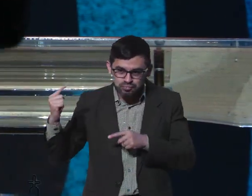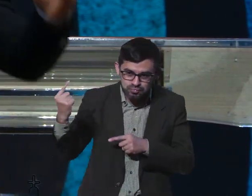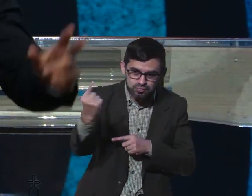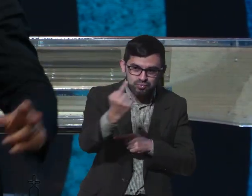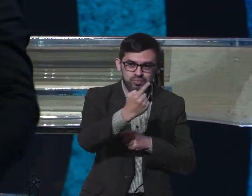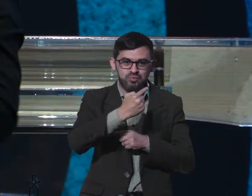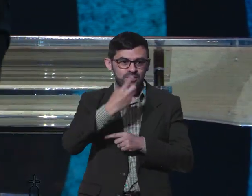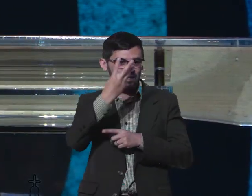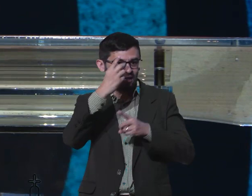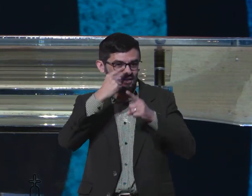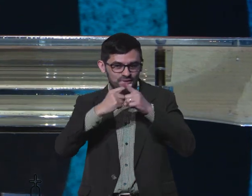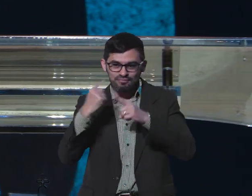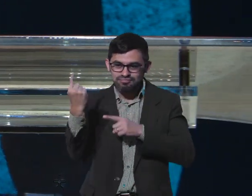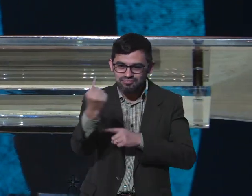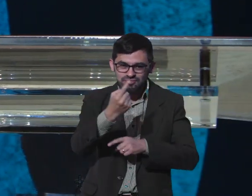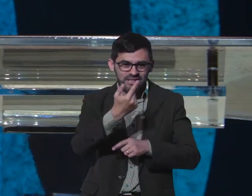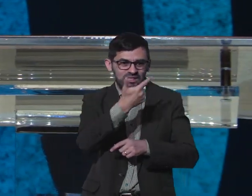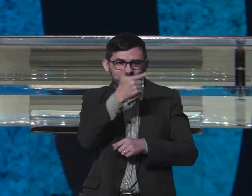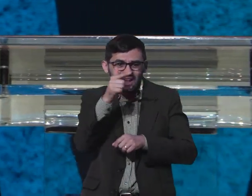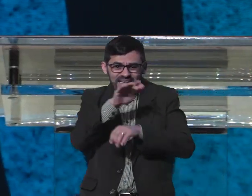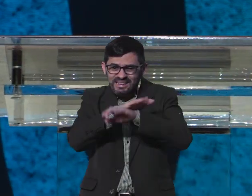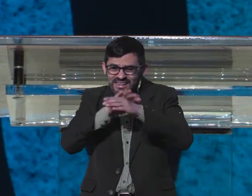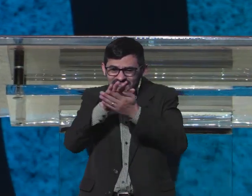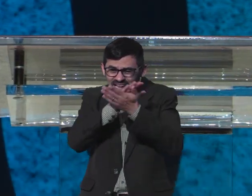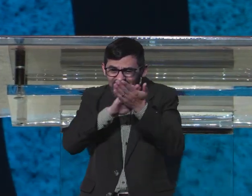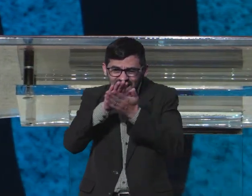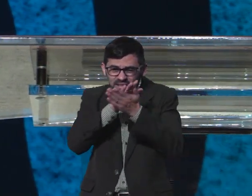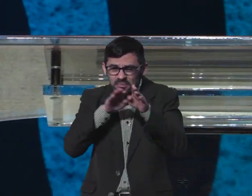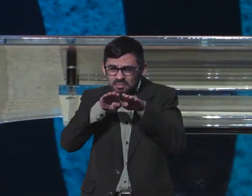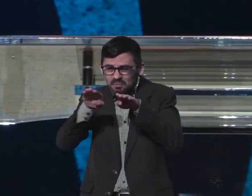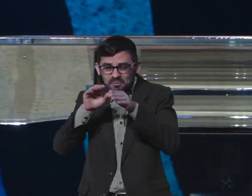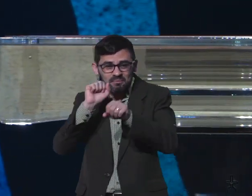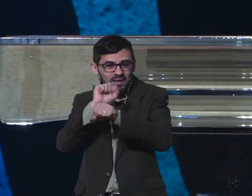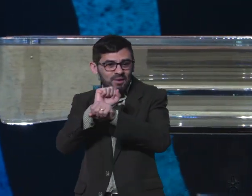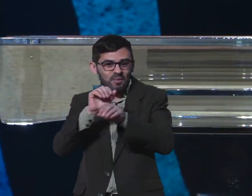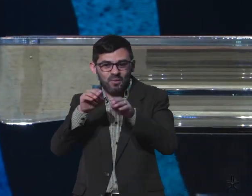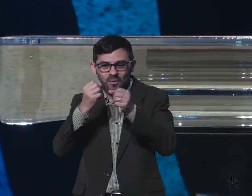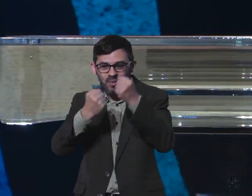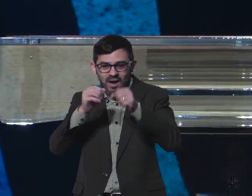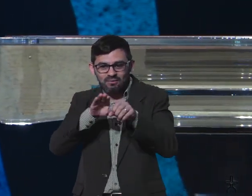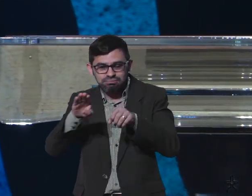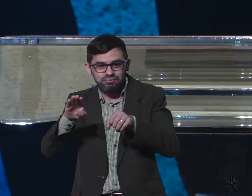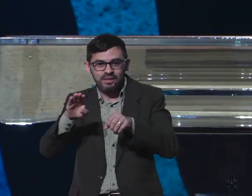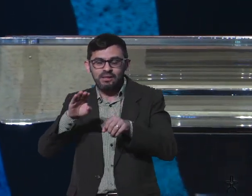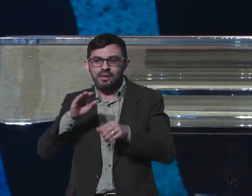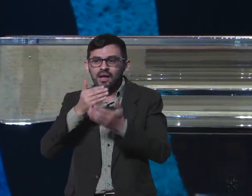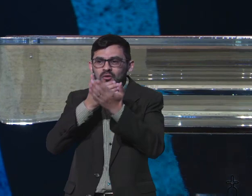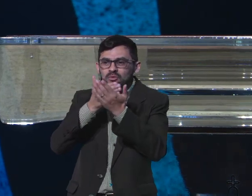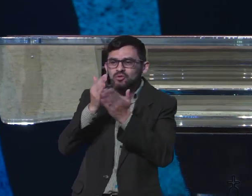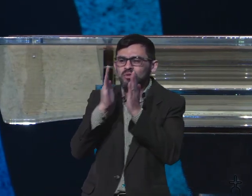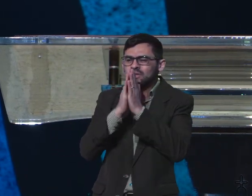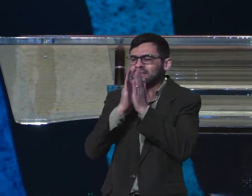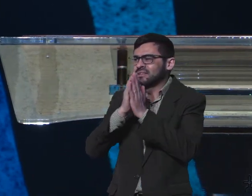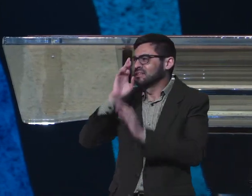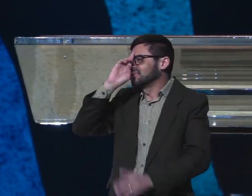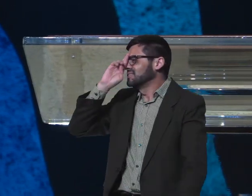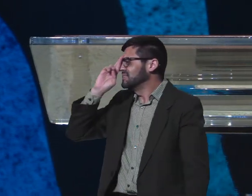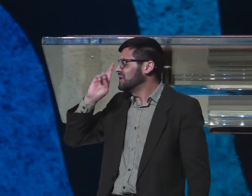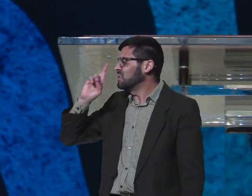rodou a terceira vez e nada, não tinha espaço, não tinha lugar para ele. E aí ele começou a fazer uma oração: ó